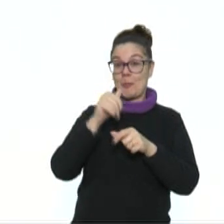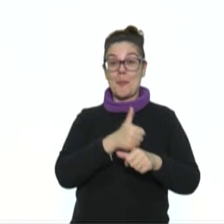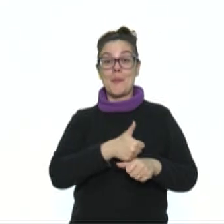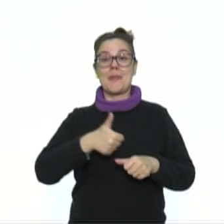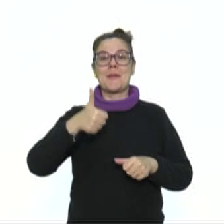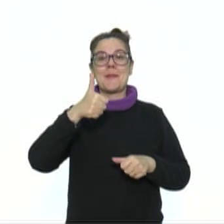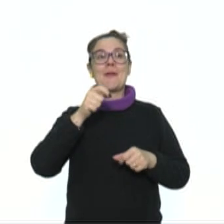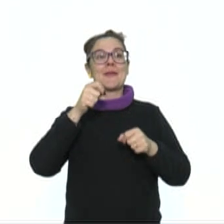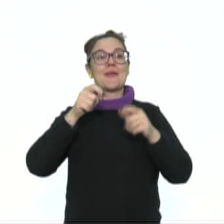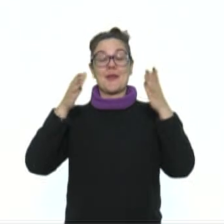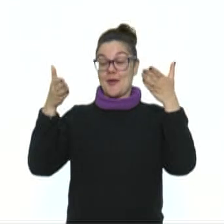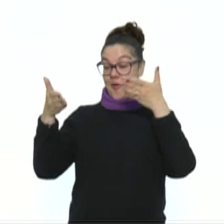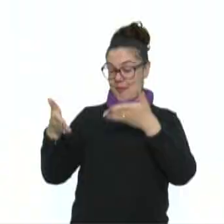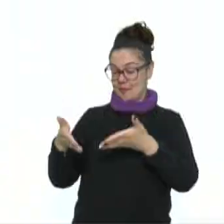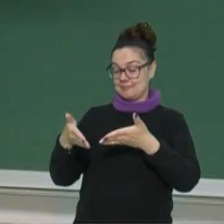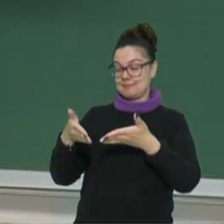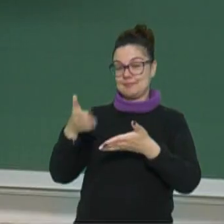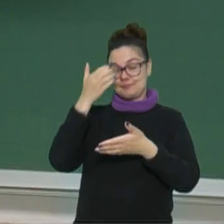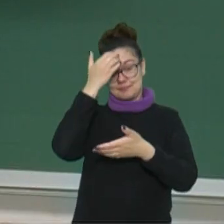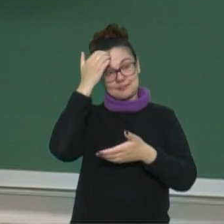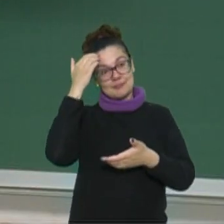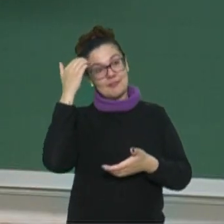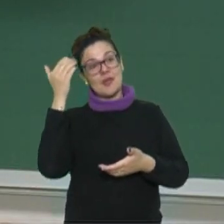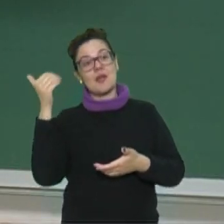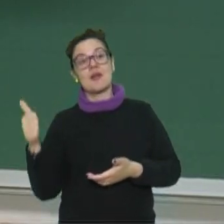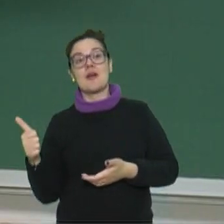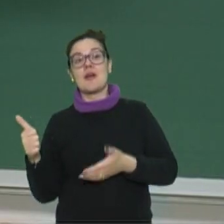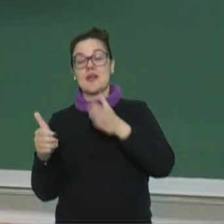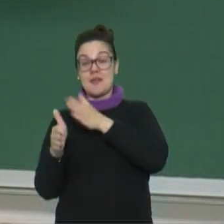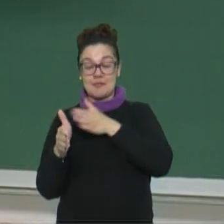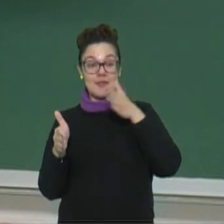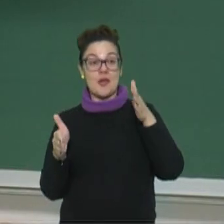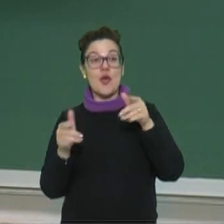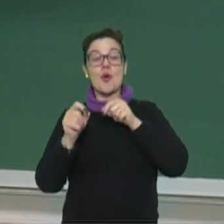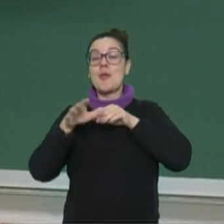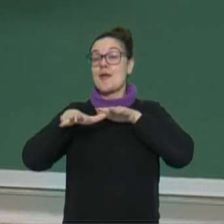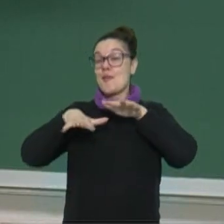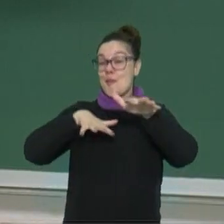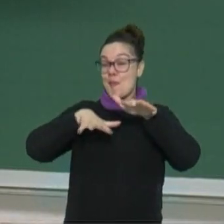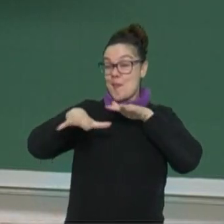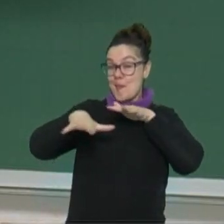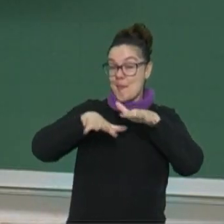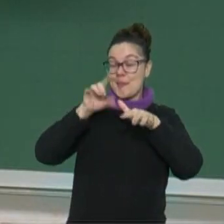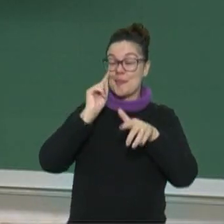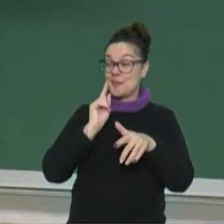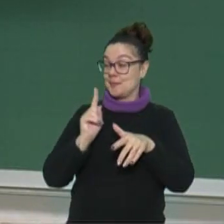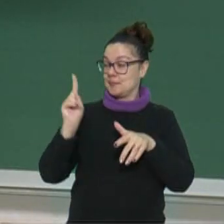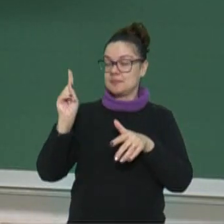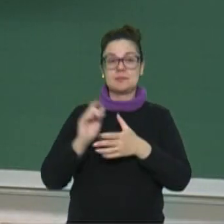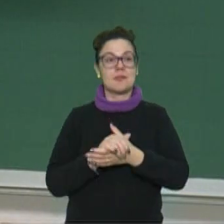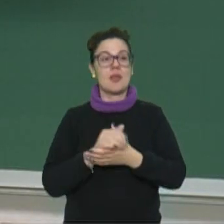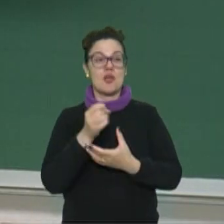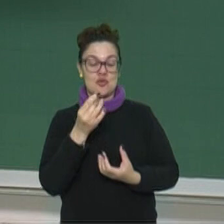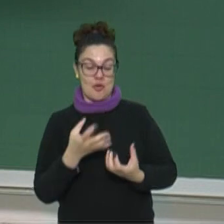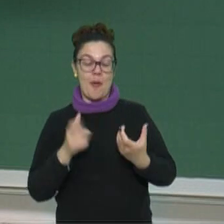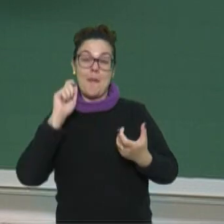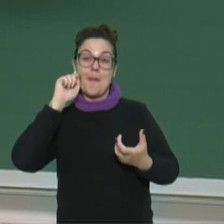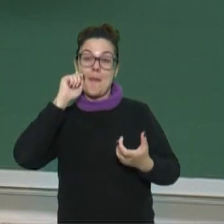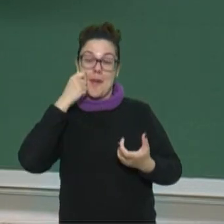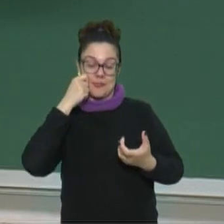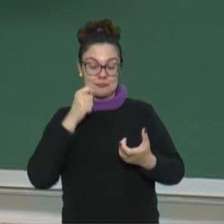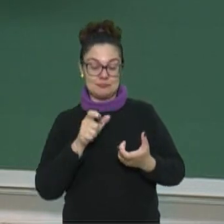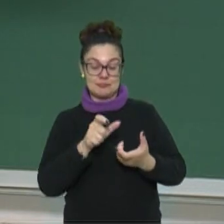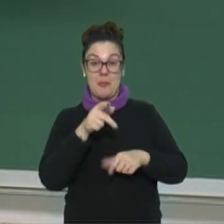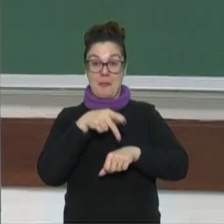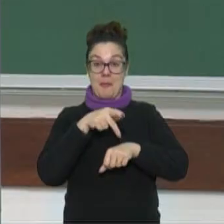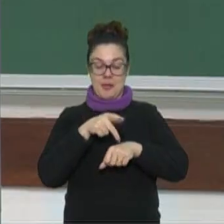disso. Aqui nós temos o modelo clássico da máquina e aqui nós temos uma animaçãozinha mostrando como ela funciona. Você apenas queima o carvão numa